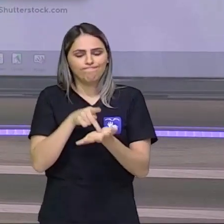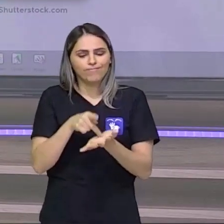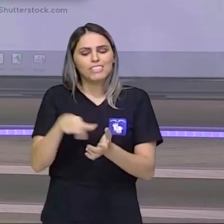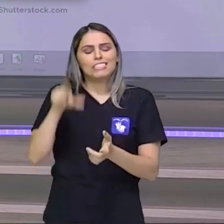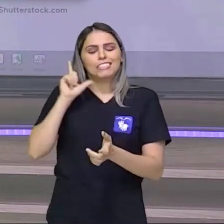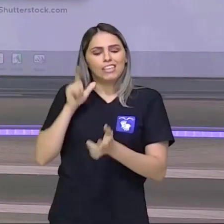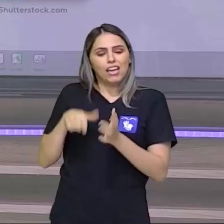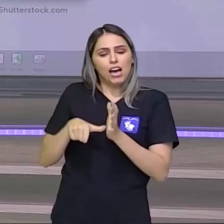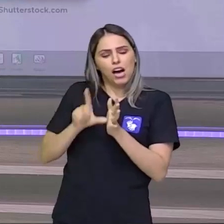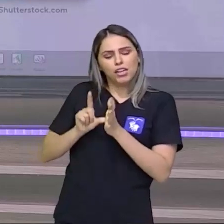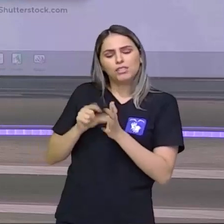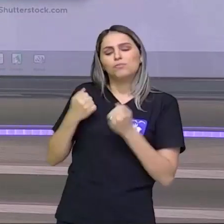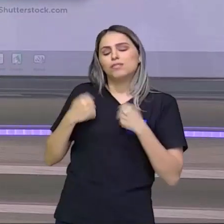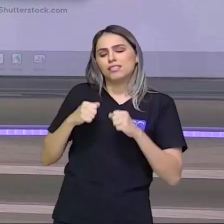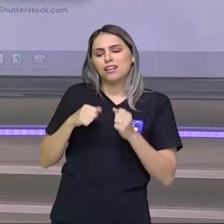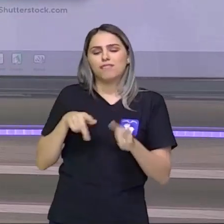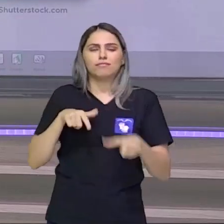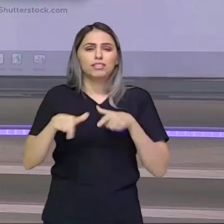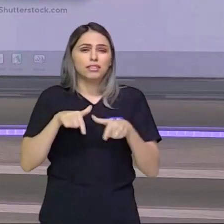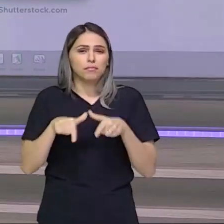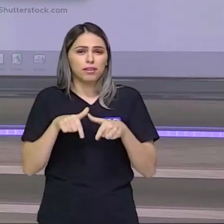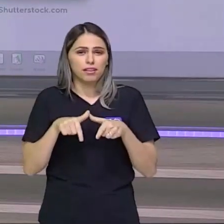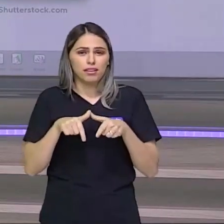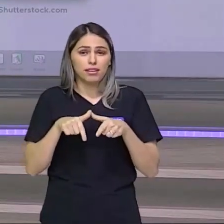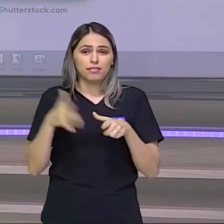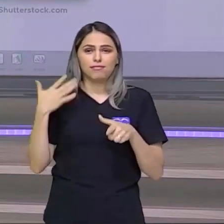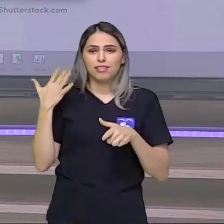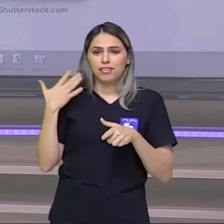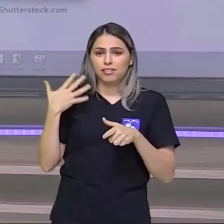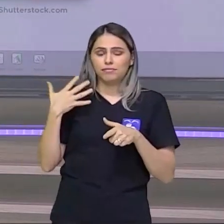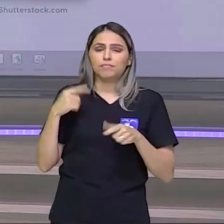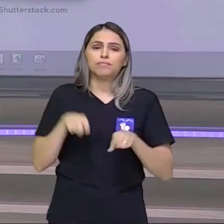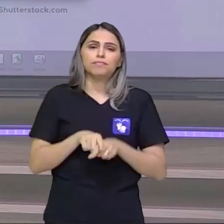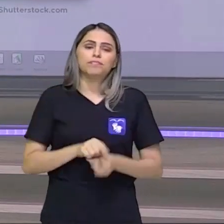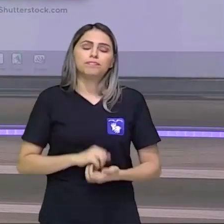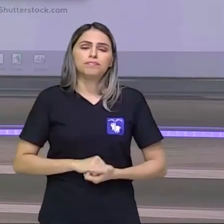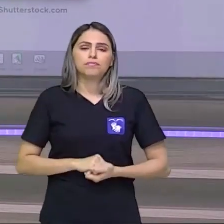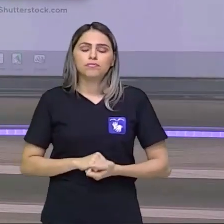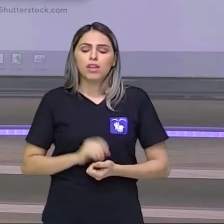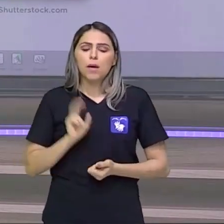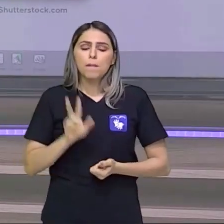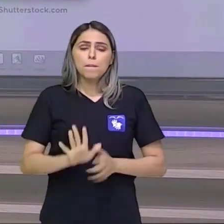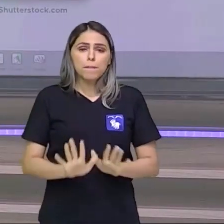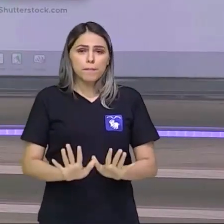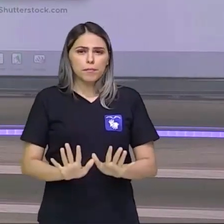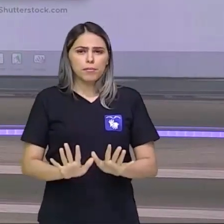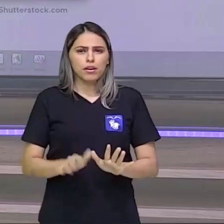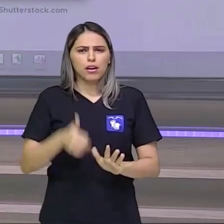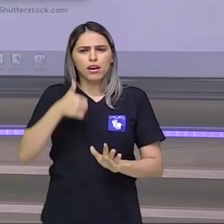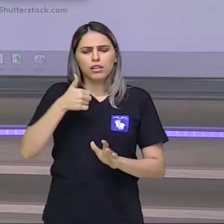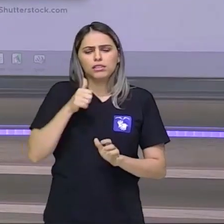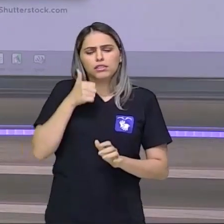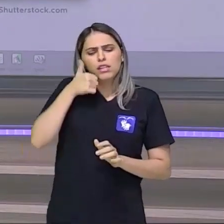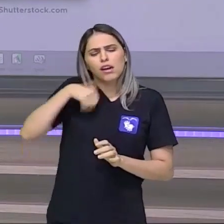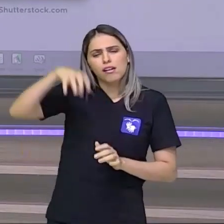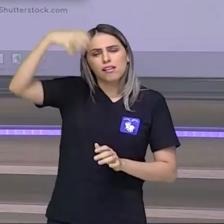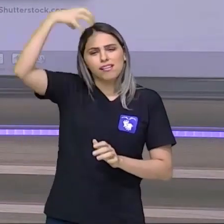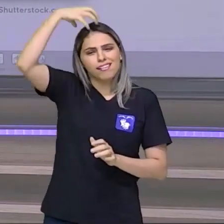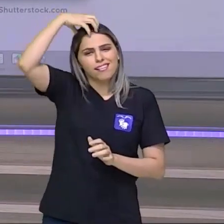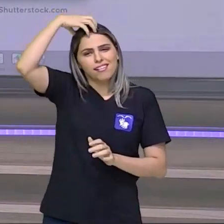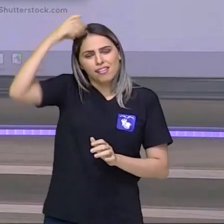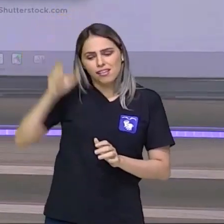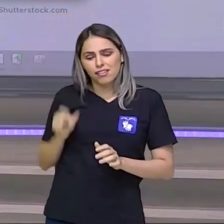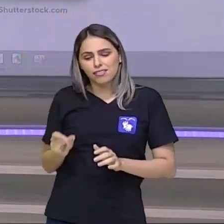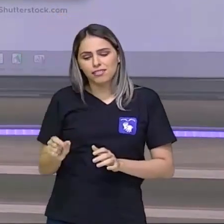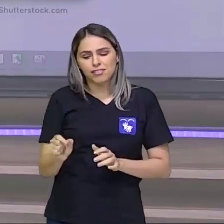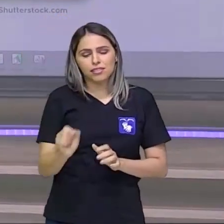ter trabalhado durante o verão. Mas só que a dona rainha, a rainha das formigas, disse o seguinte, como todos